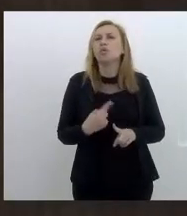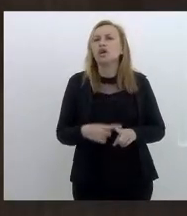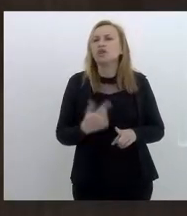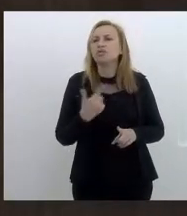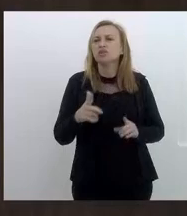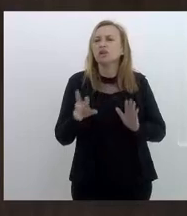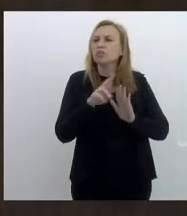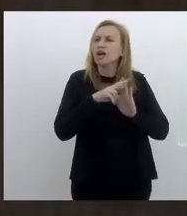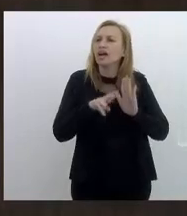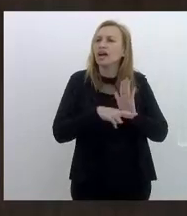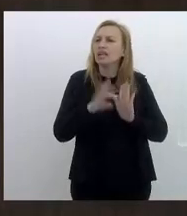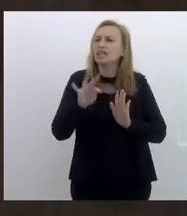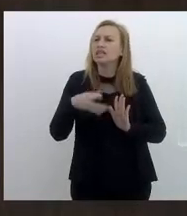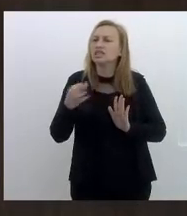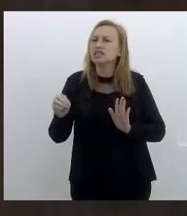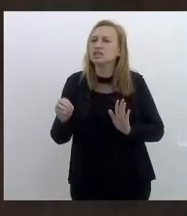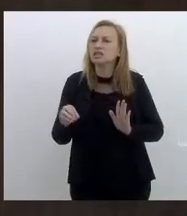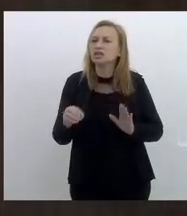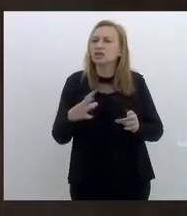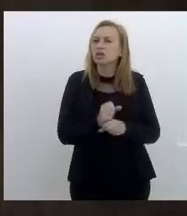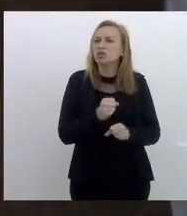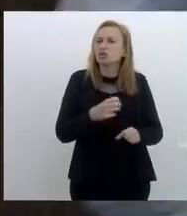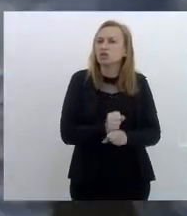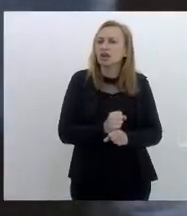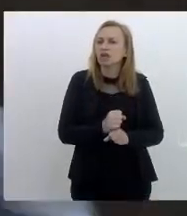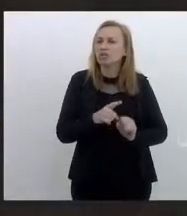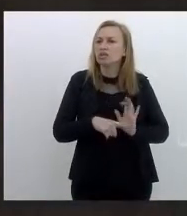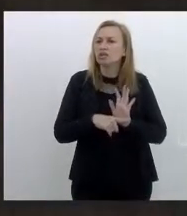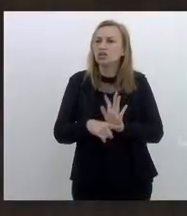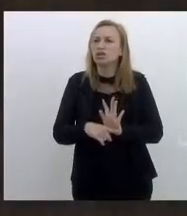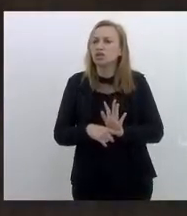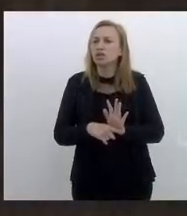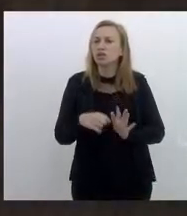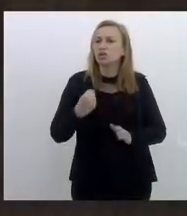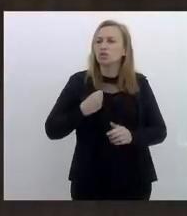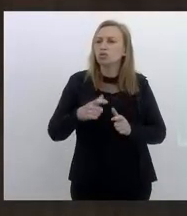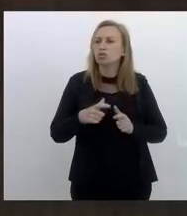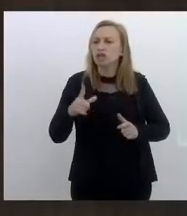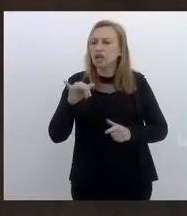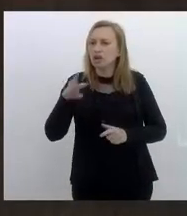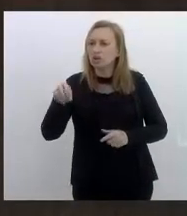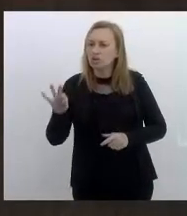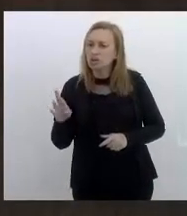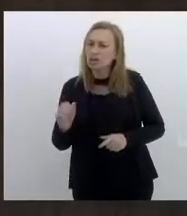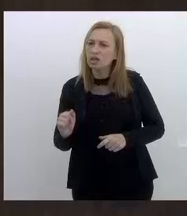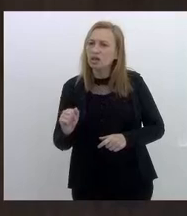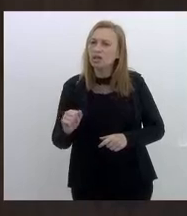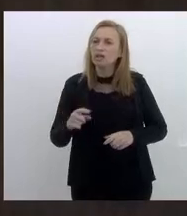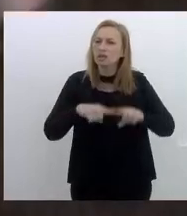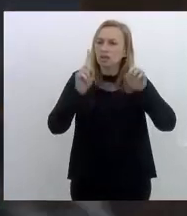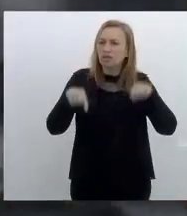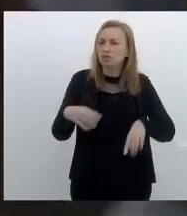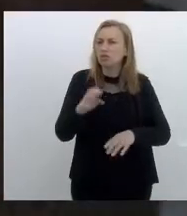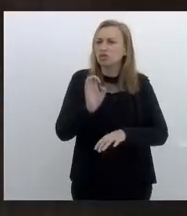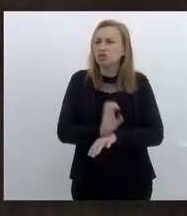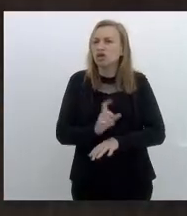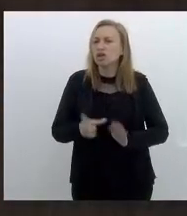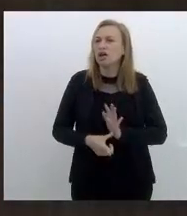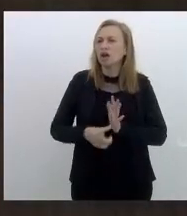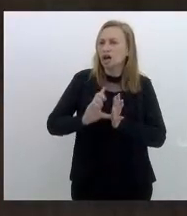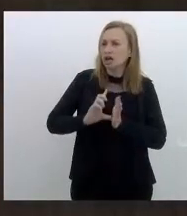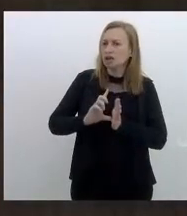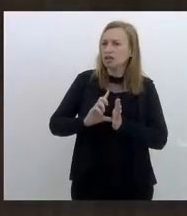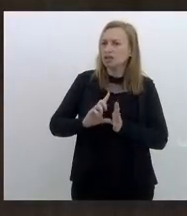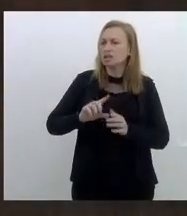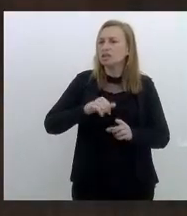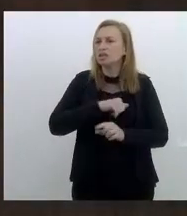não é uma regra de transição para o cálculo dos benefícios considerando que o aumento da alíquota para o servidor do estado ocorreu antes